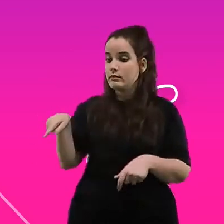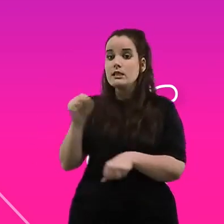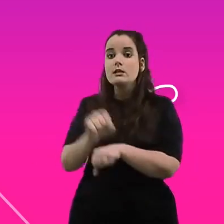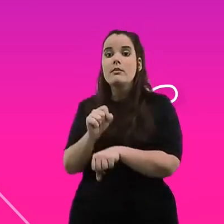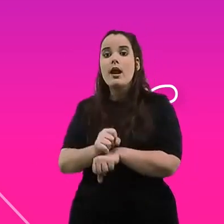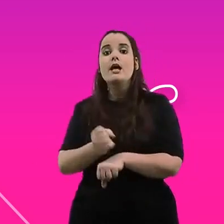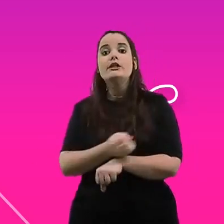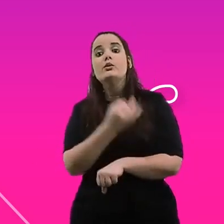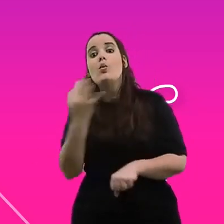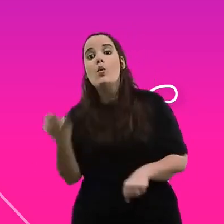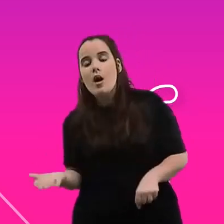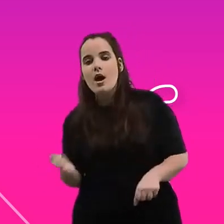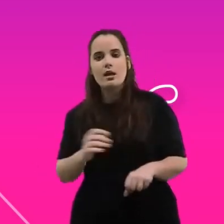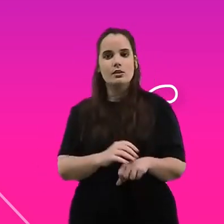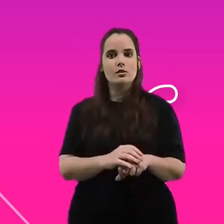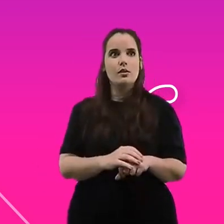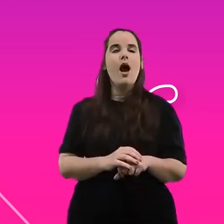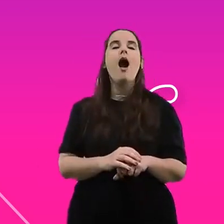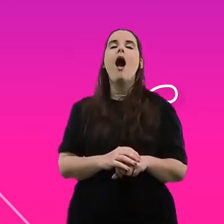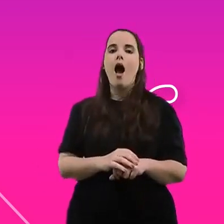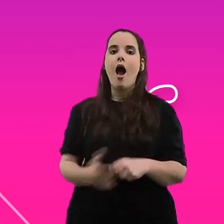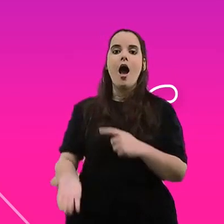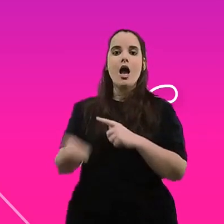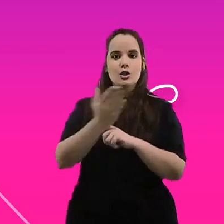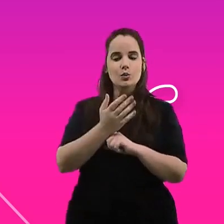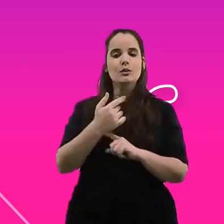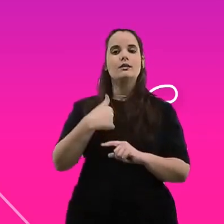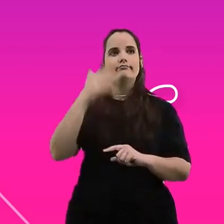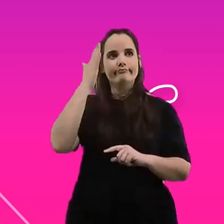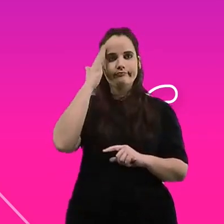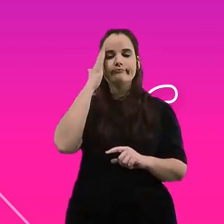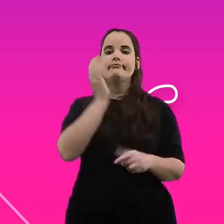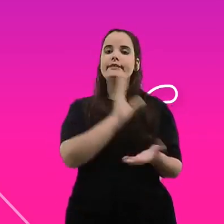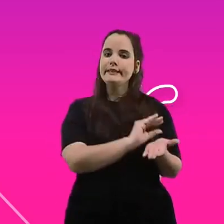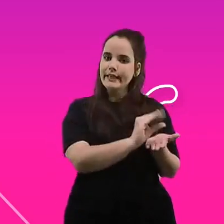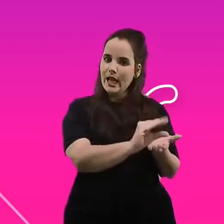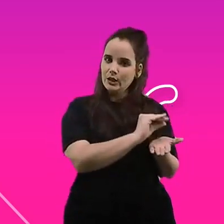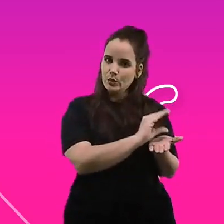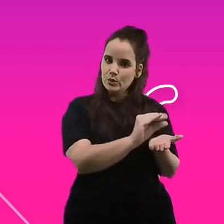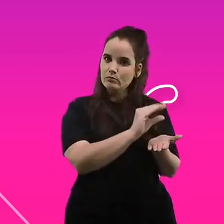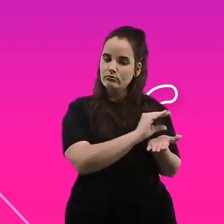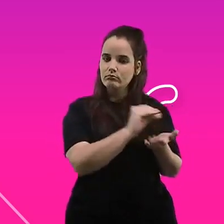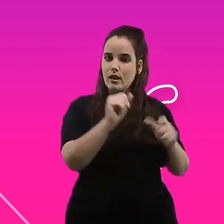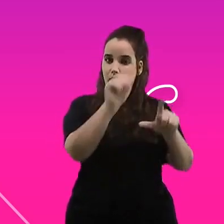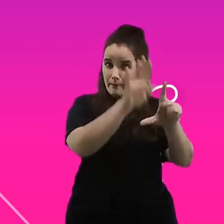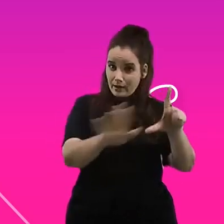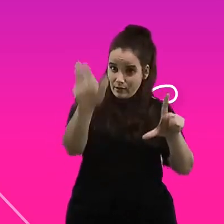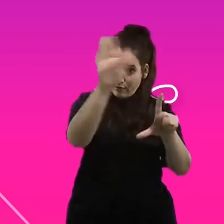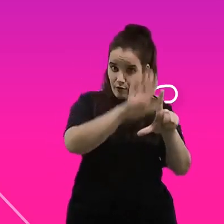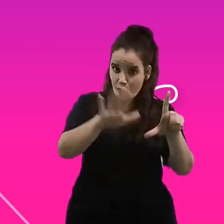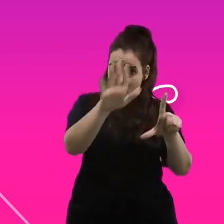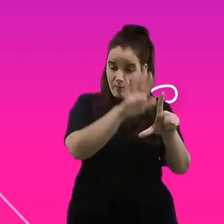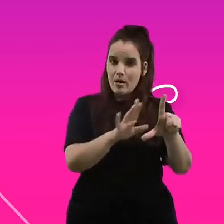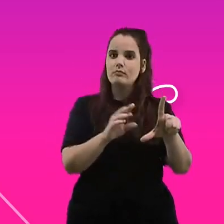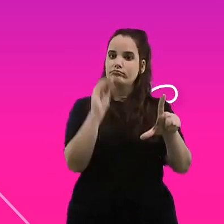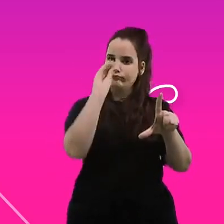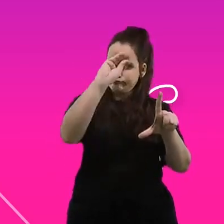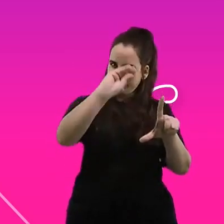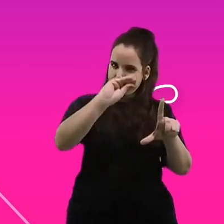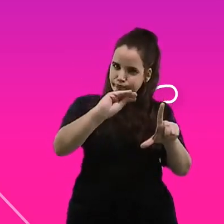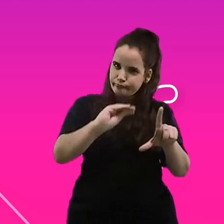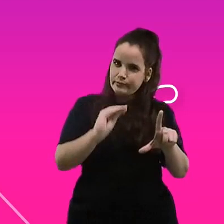nasceu a necessidade de a gente ter uma tecnologia, de ter um painel de BI para usar esses dados para